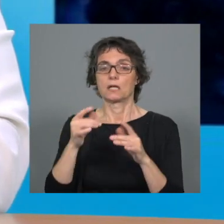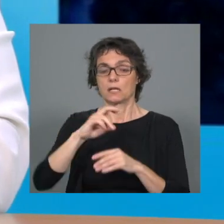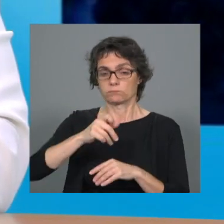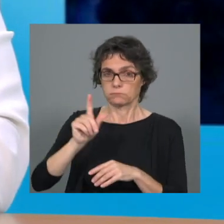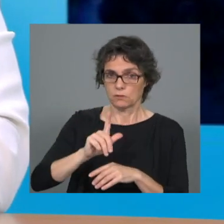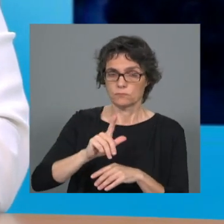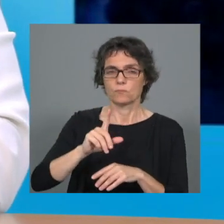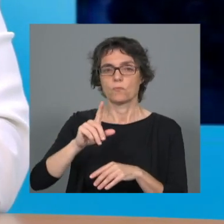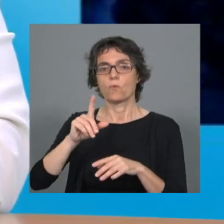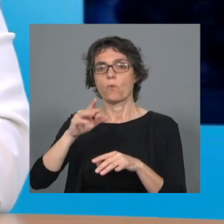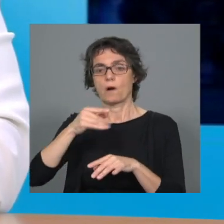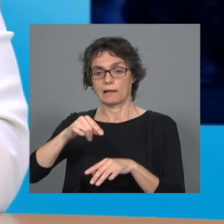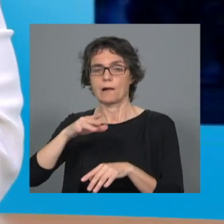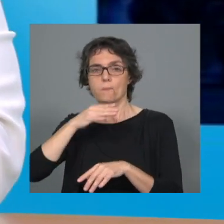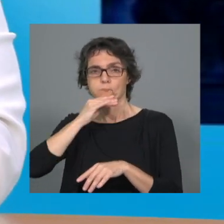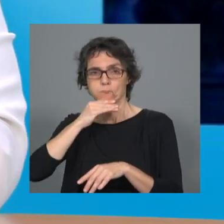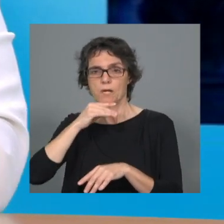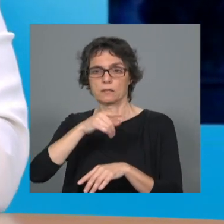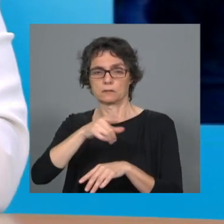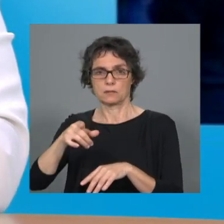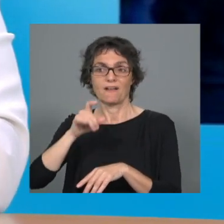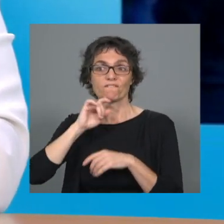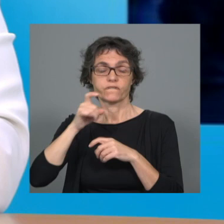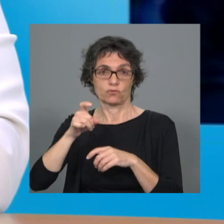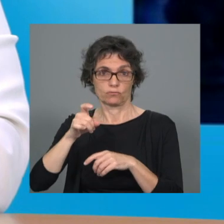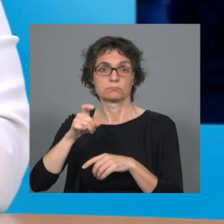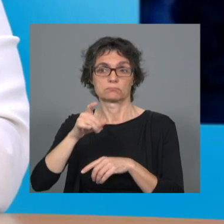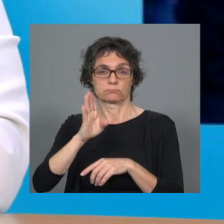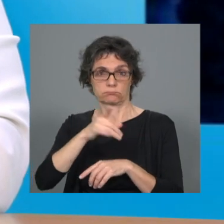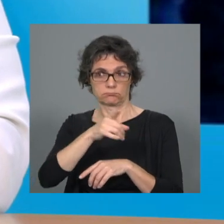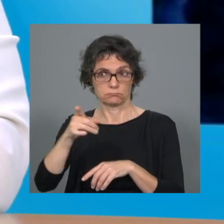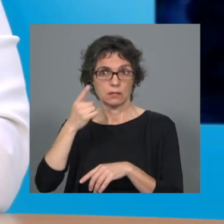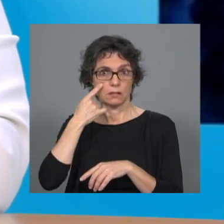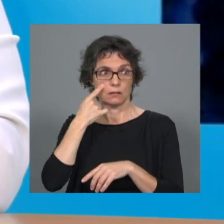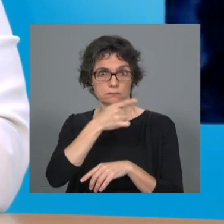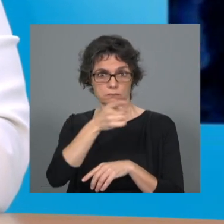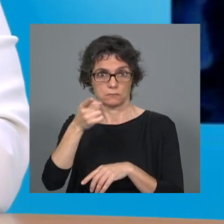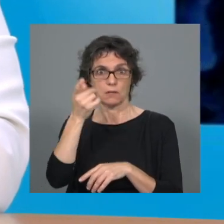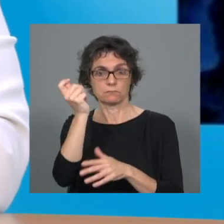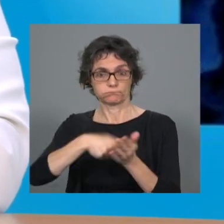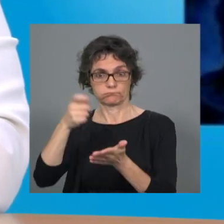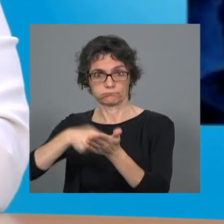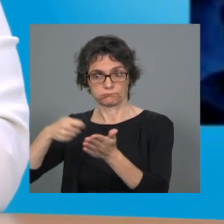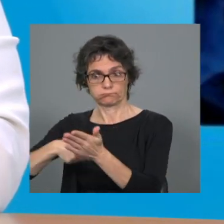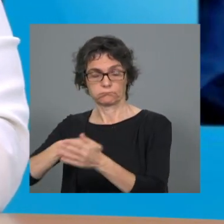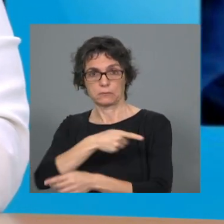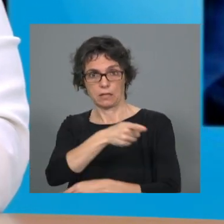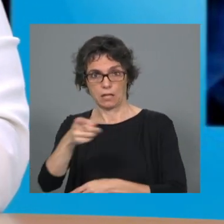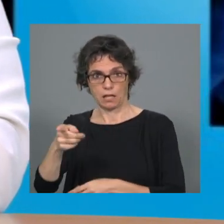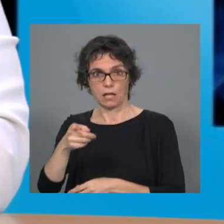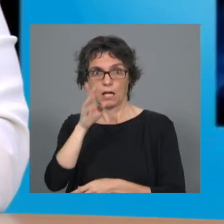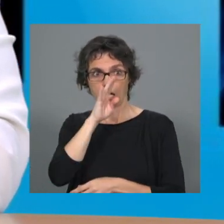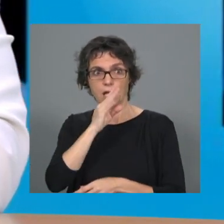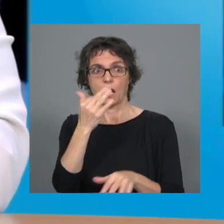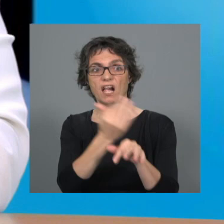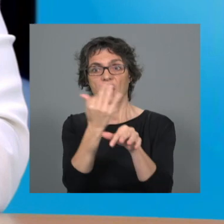a Polícia Municipal já avisou que vai estar muito atenta e a fiscalizar quaisquer